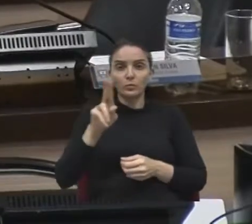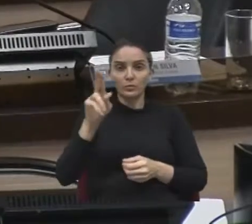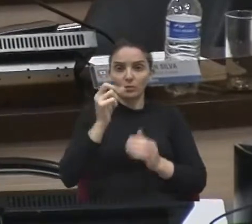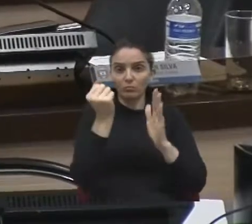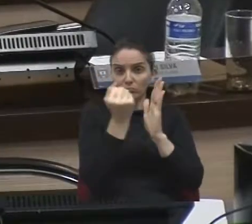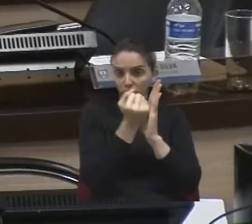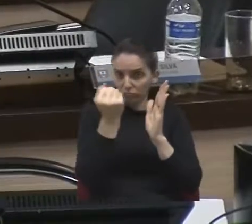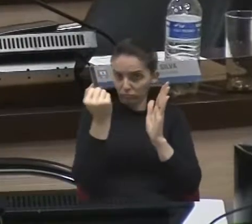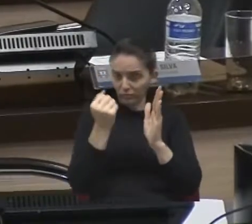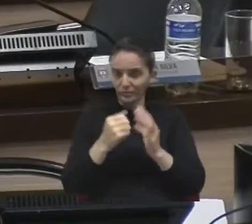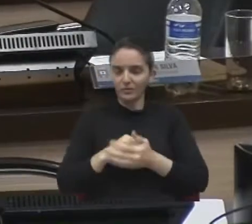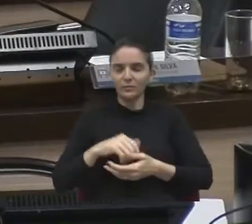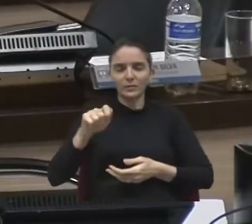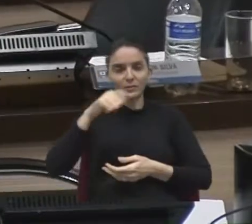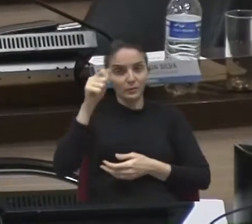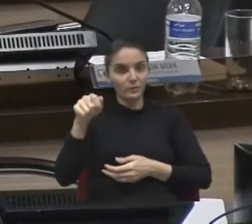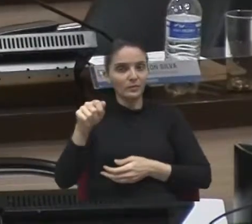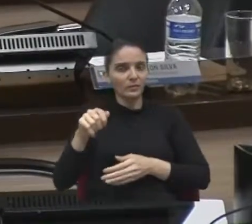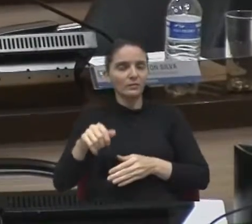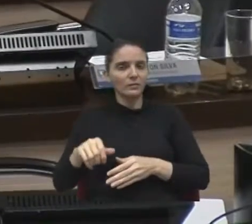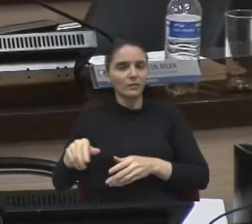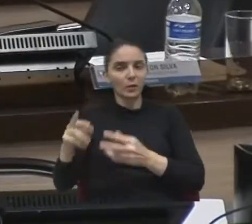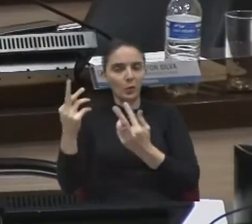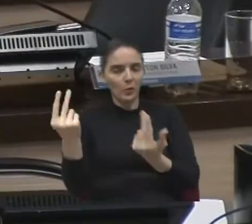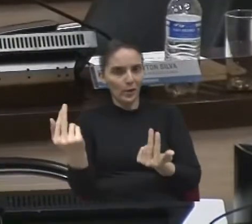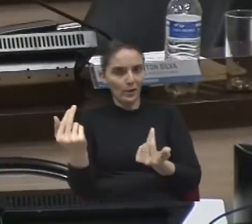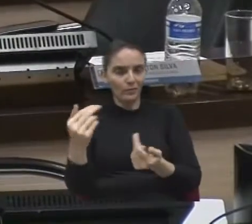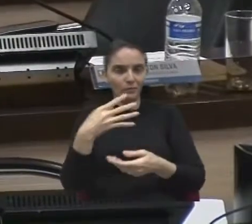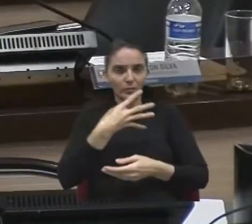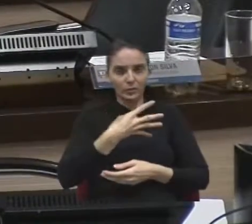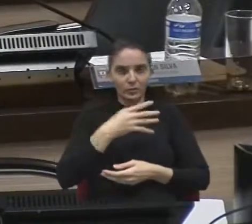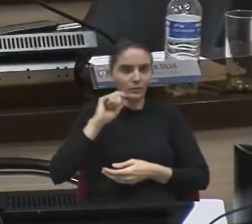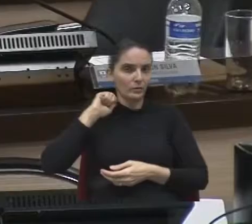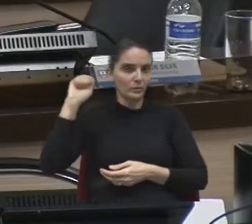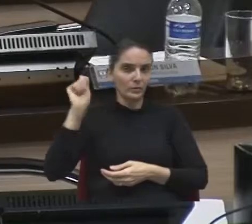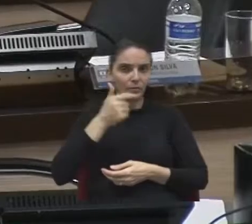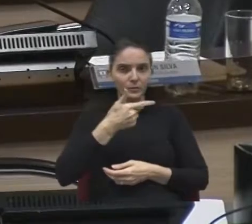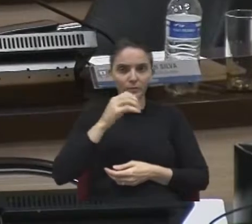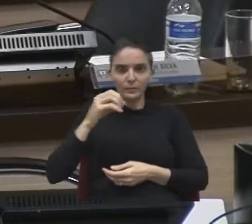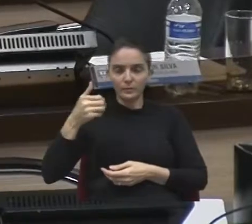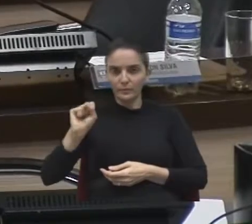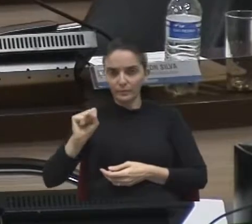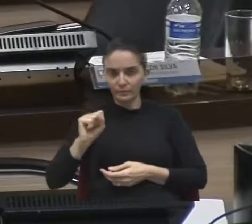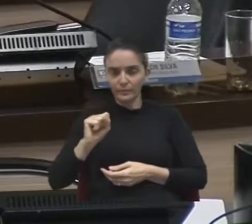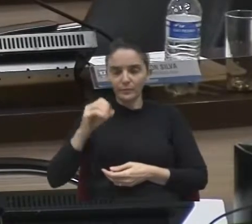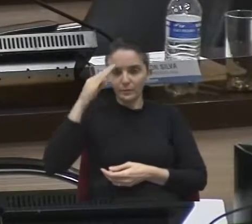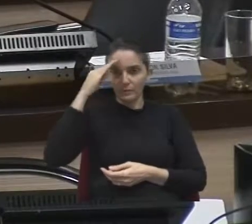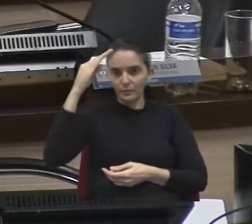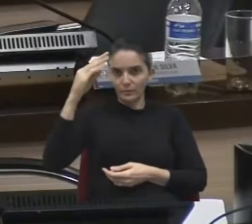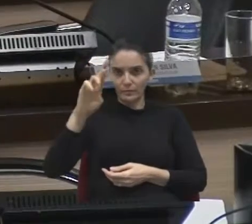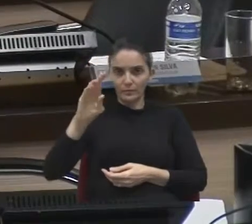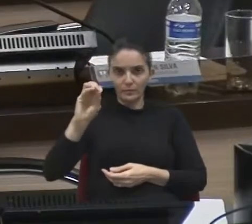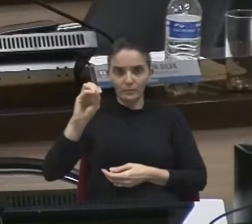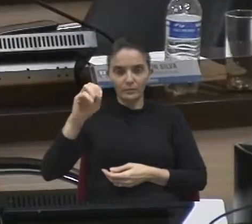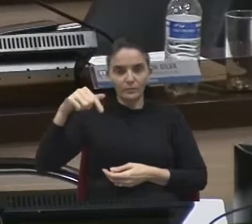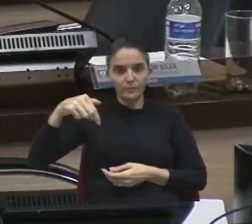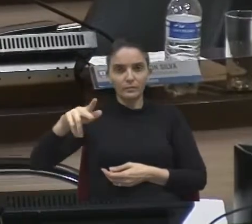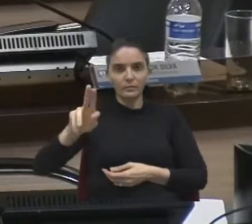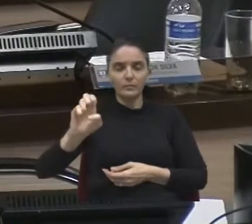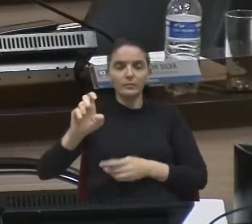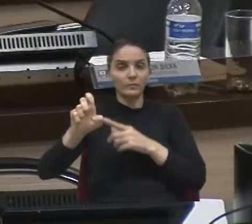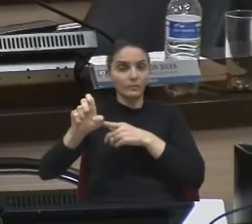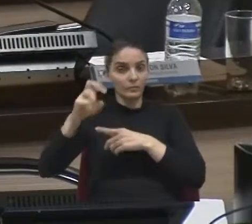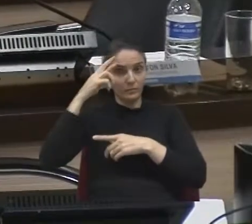associação, recebendo em 4 de abril de 2018 do Major Roque de Souza Lima Júnior, chefe de instrução